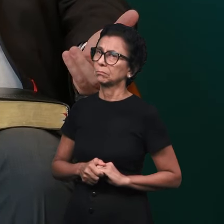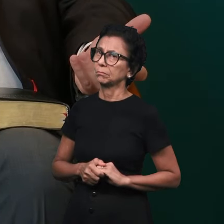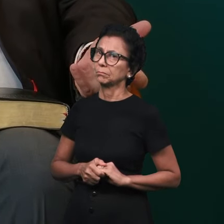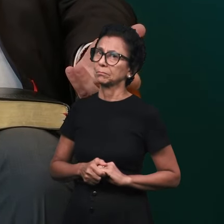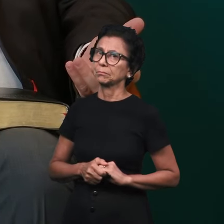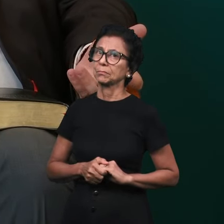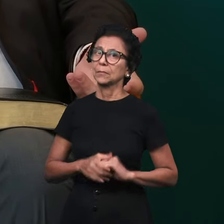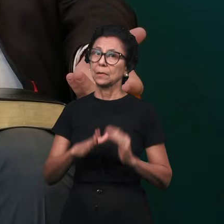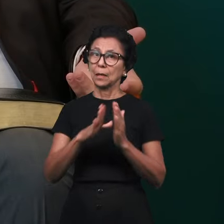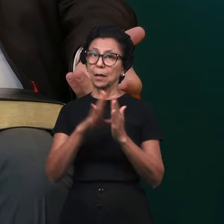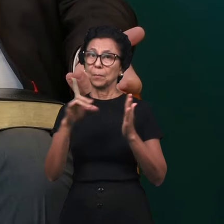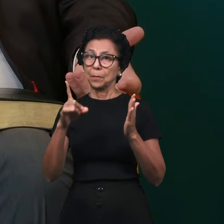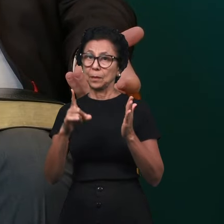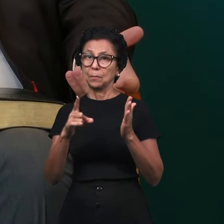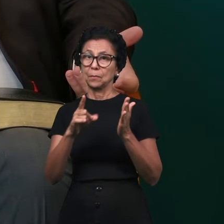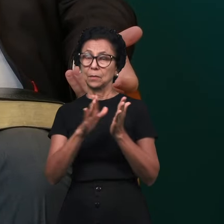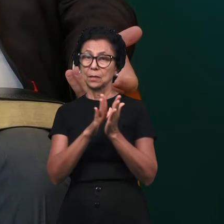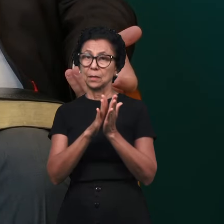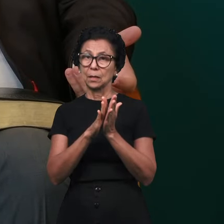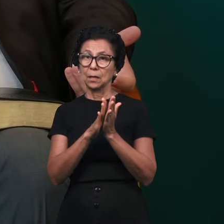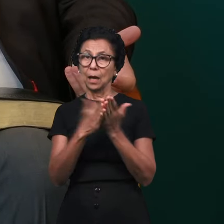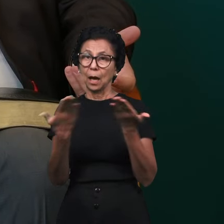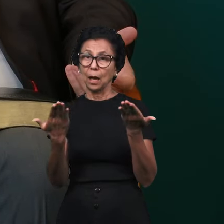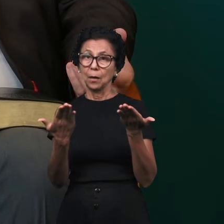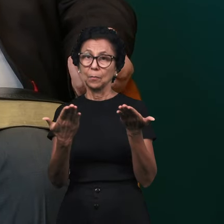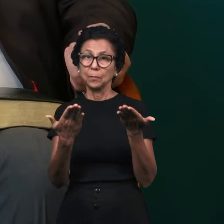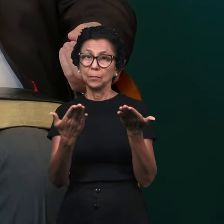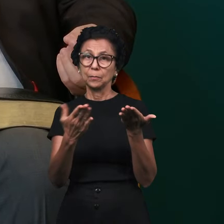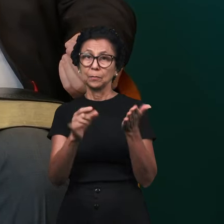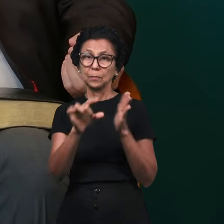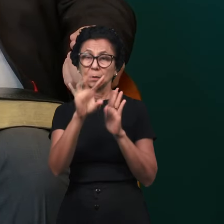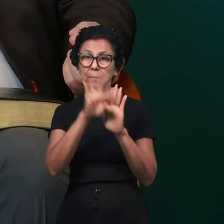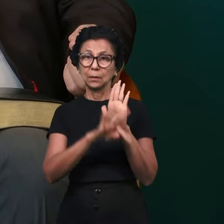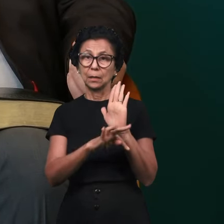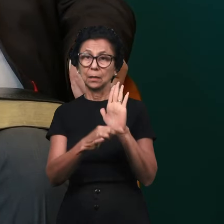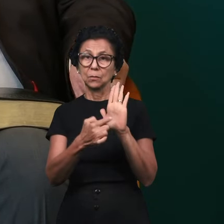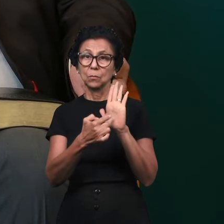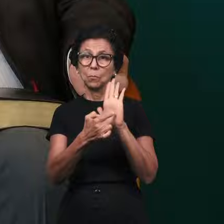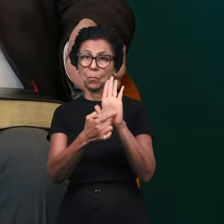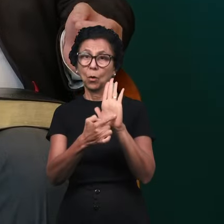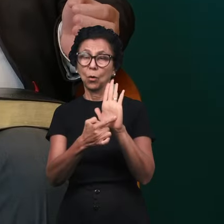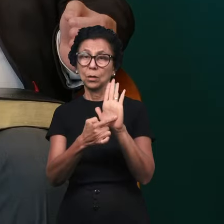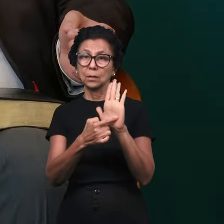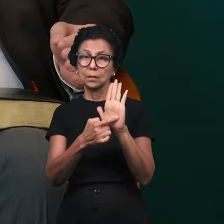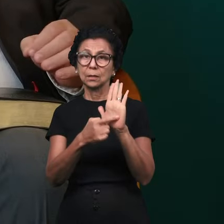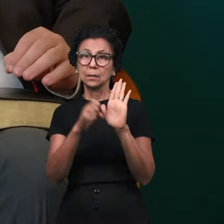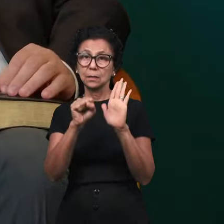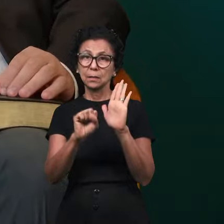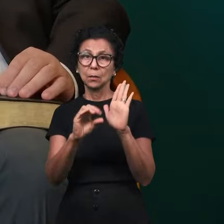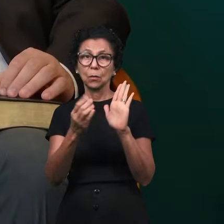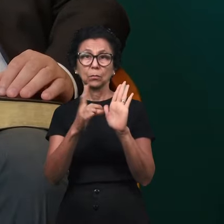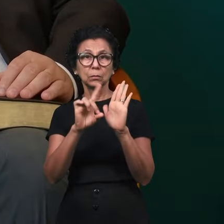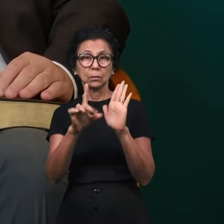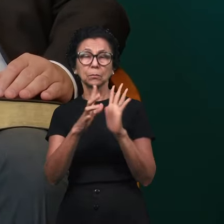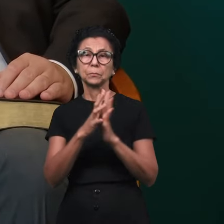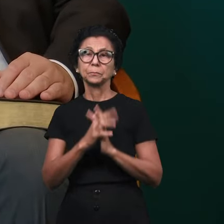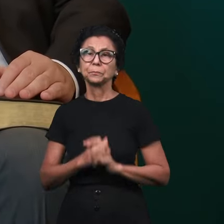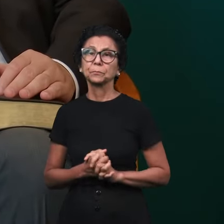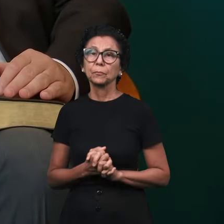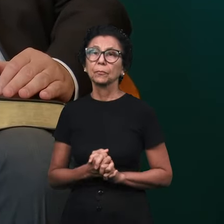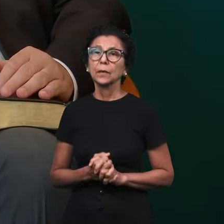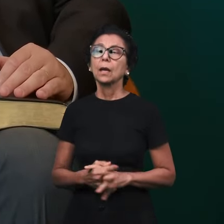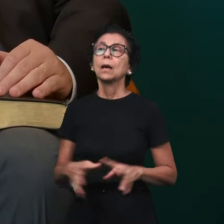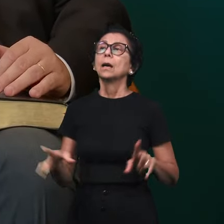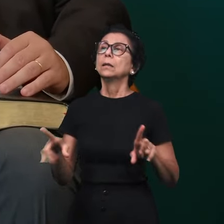Também, nós que somos batizados com o Espírito Santo, o Senhor também nos dá um dom espiritual chamado discernimento de espírito.